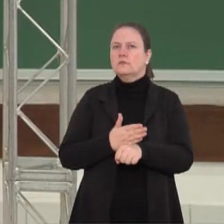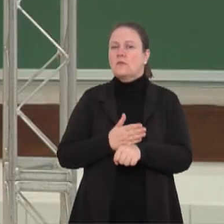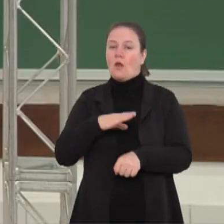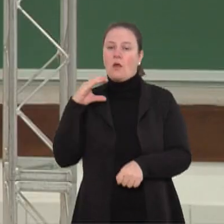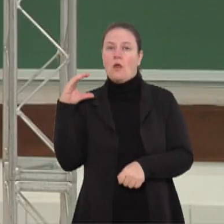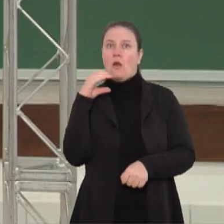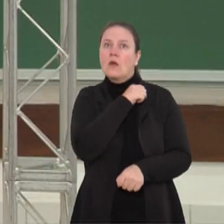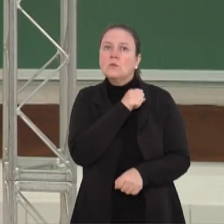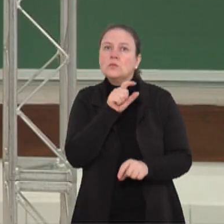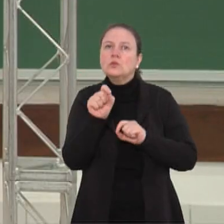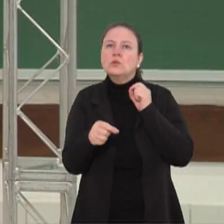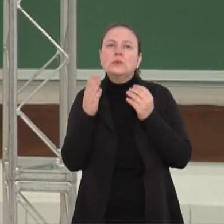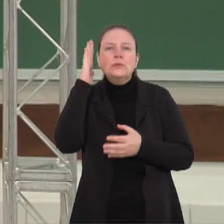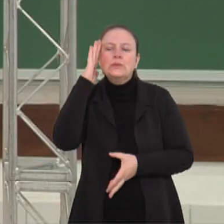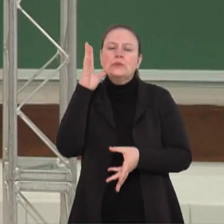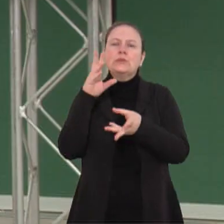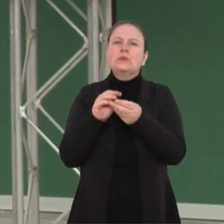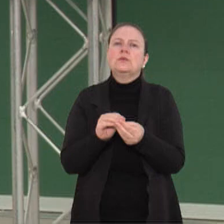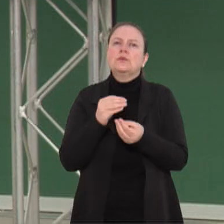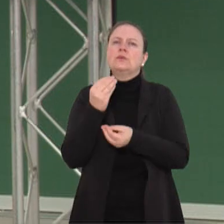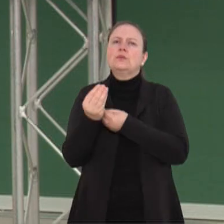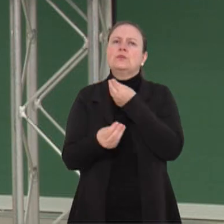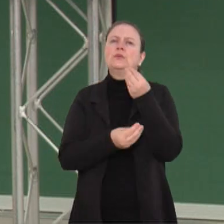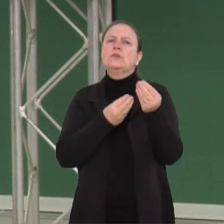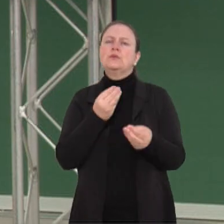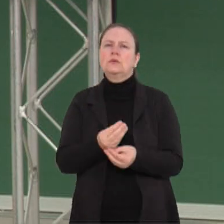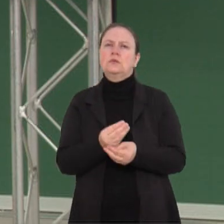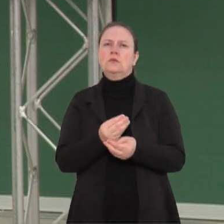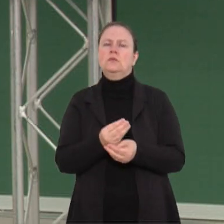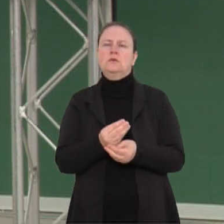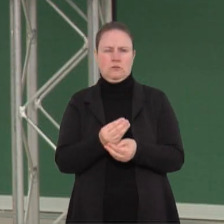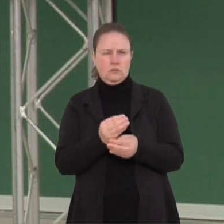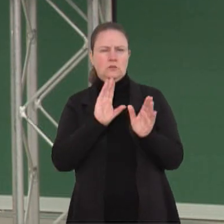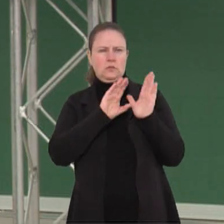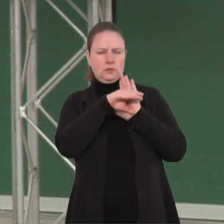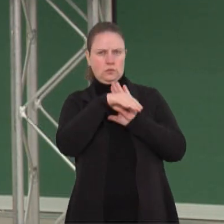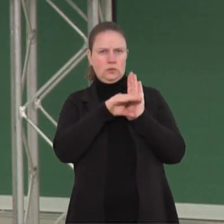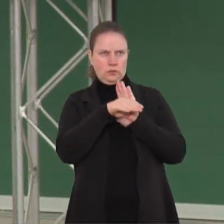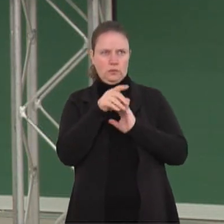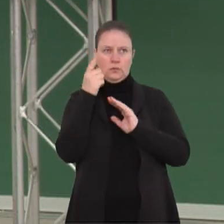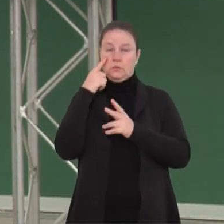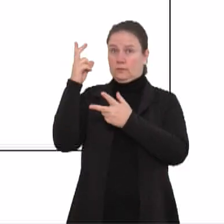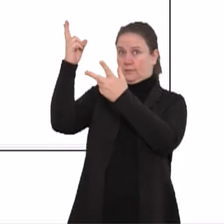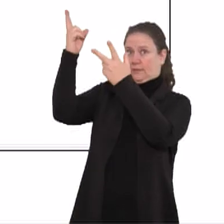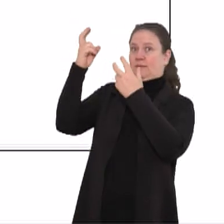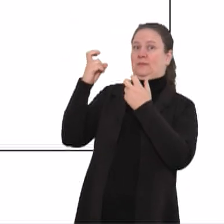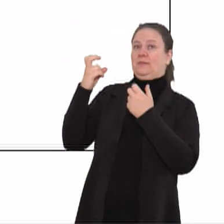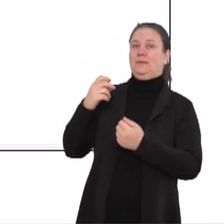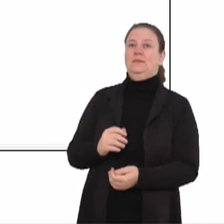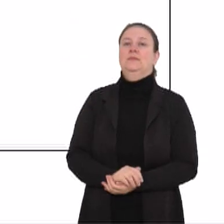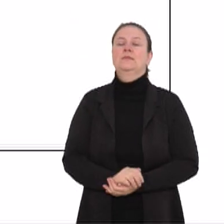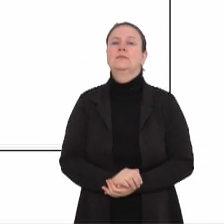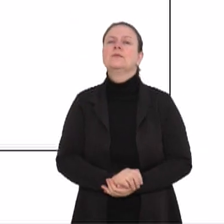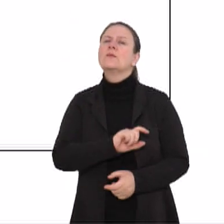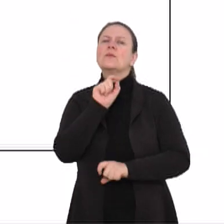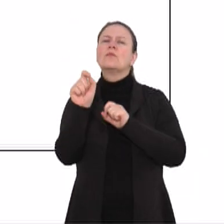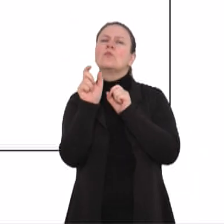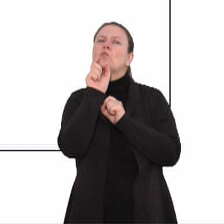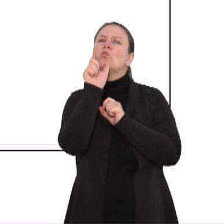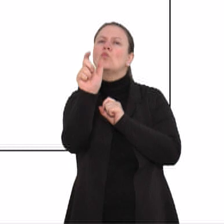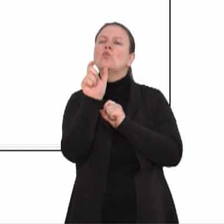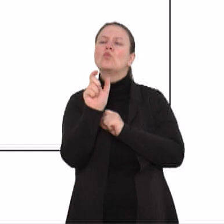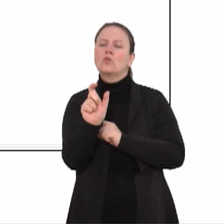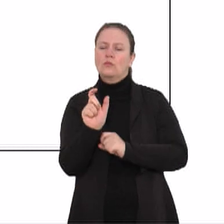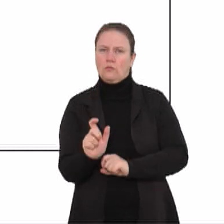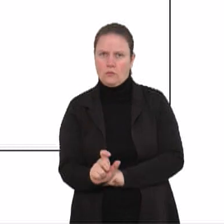para começar a entender o que é essa coisa. Vejamos, então. Quais as